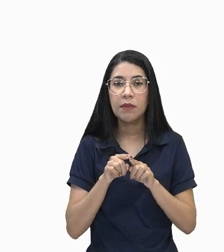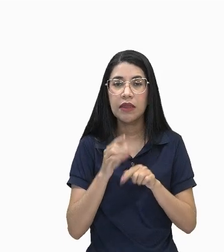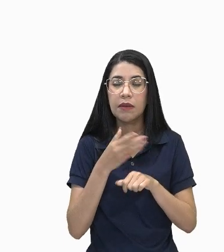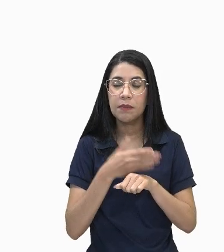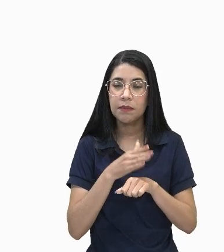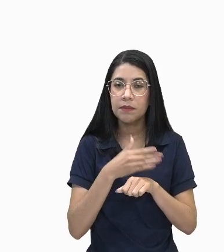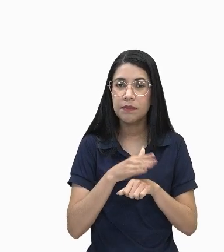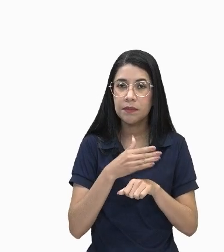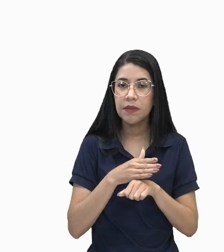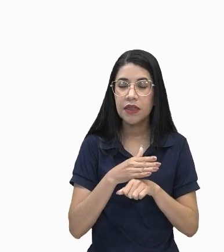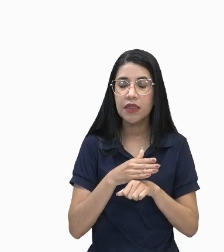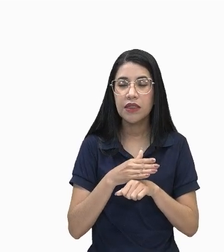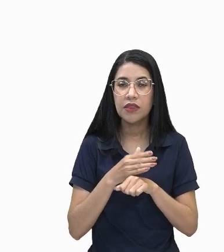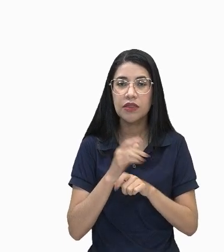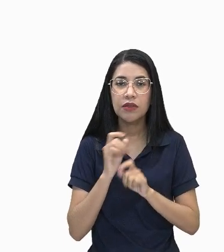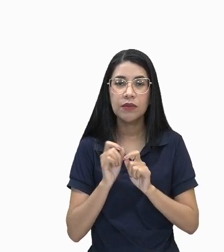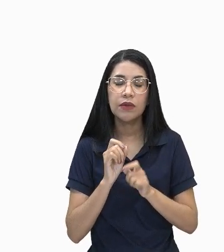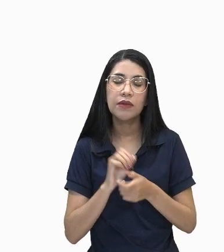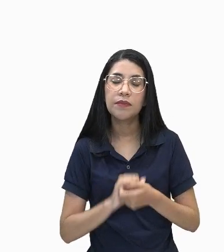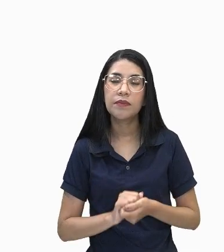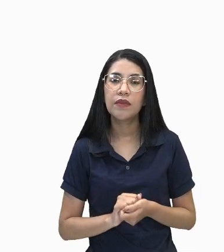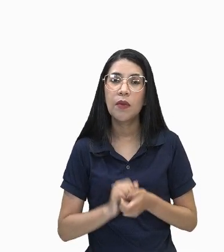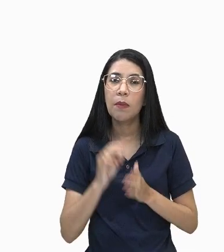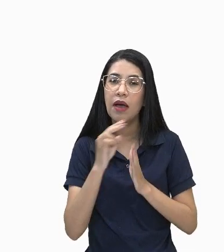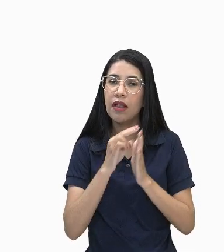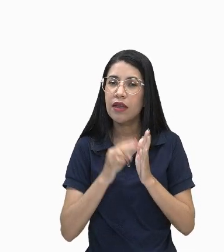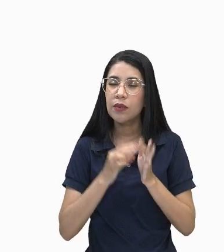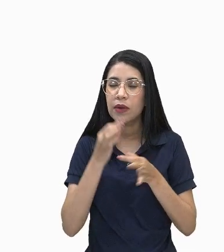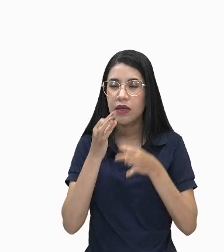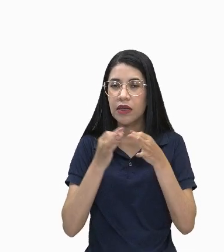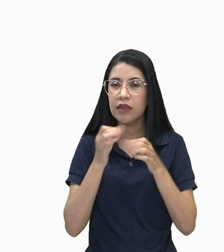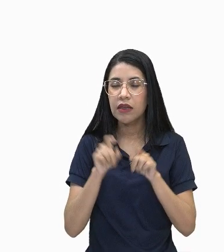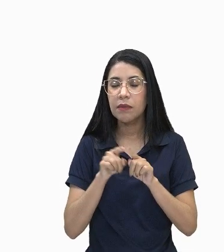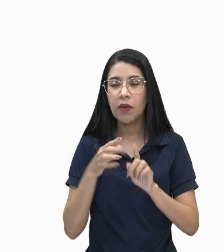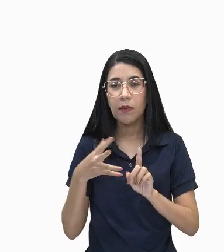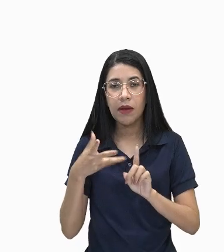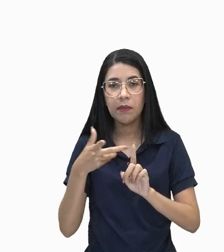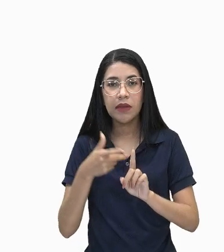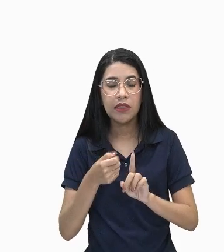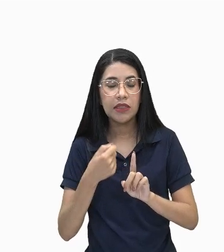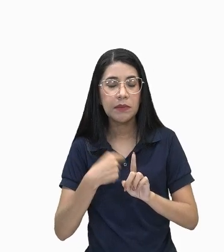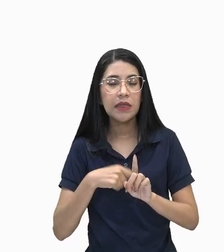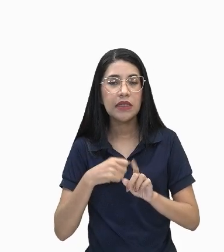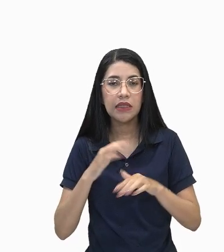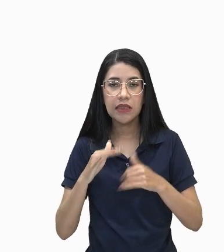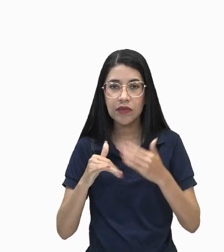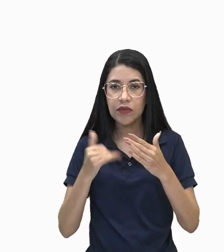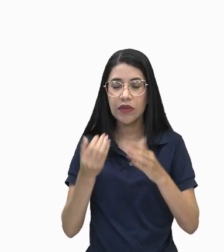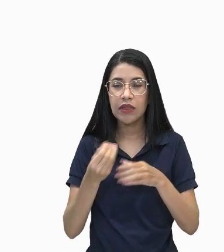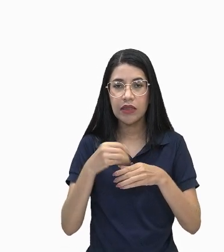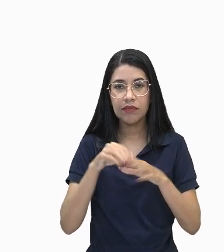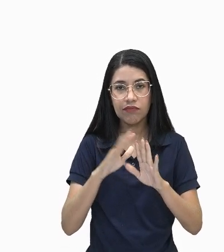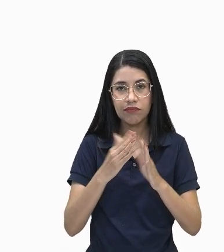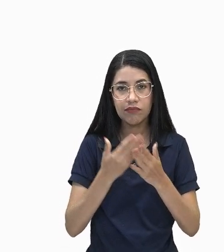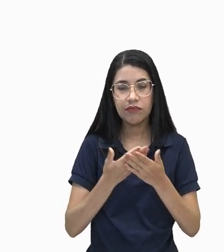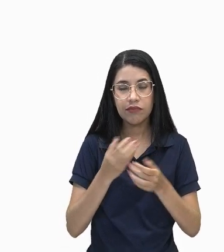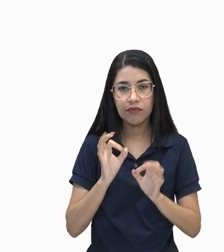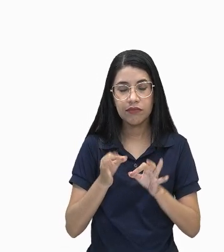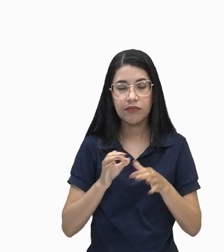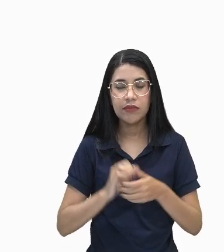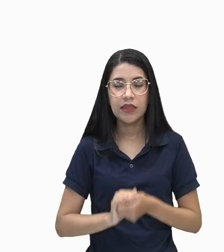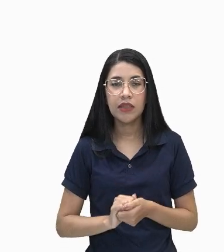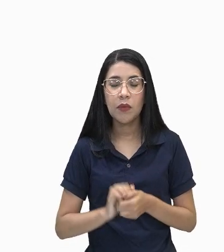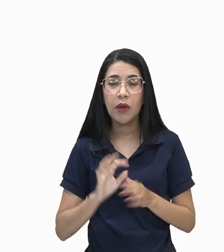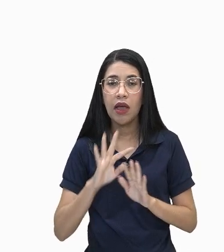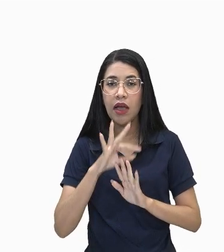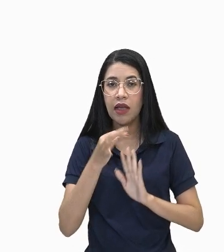praticando um exercício de leitura crítica. E essa é uma das habilidades que você deve desenvolver na escola. A boa resenha, então, vai